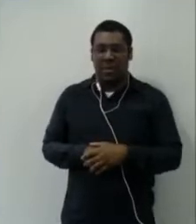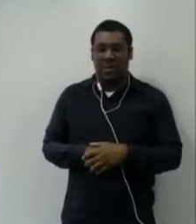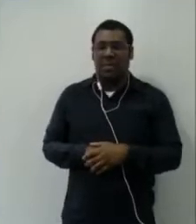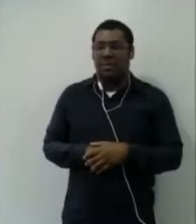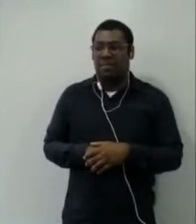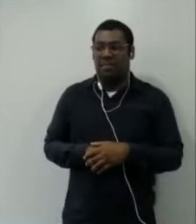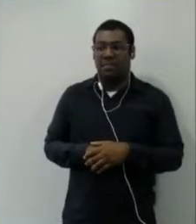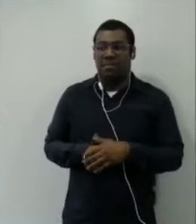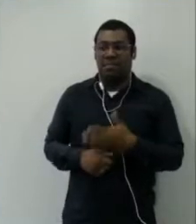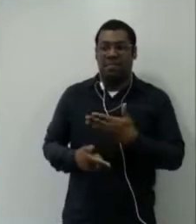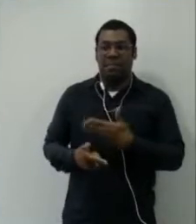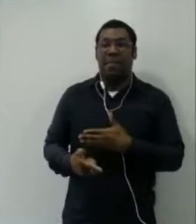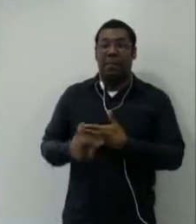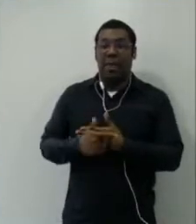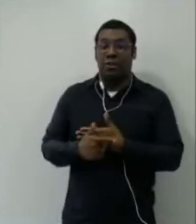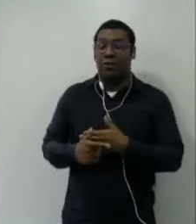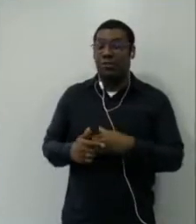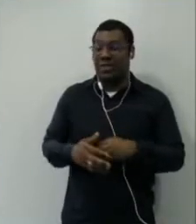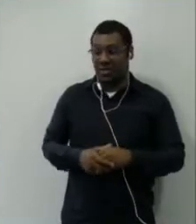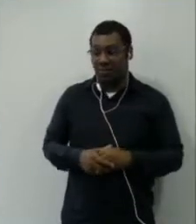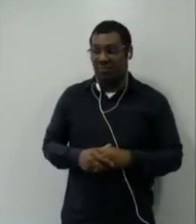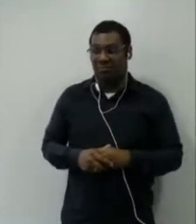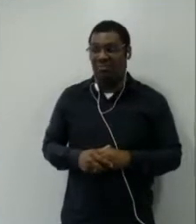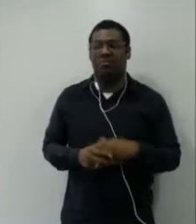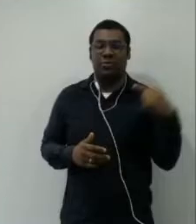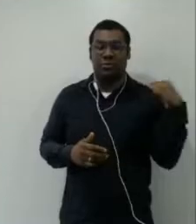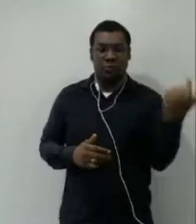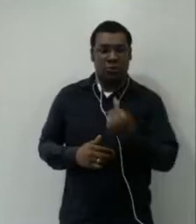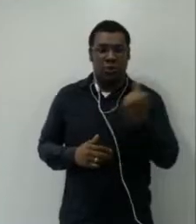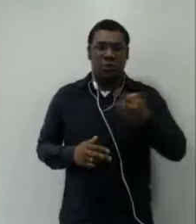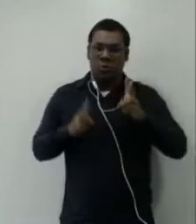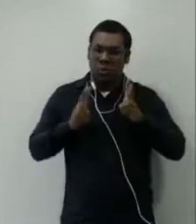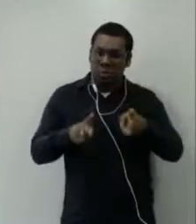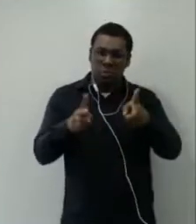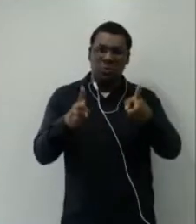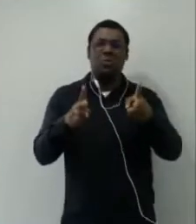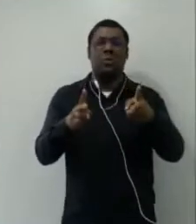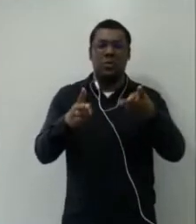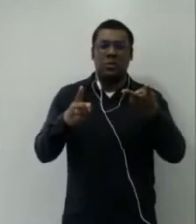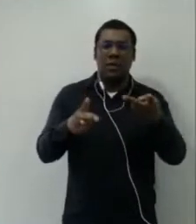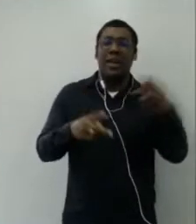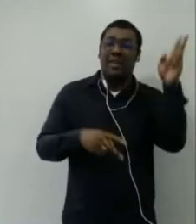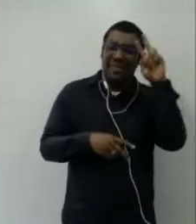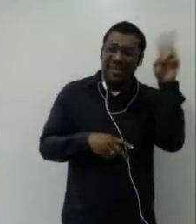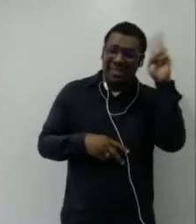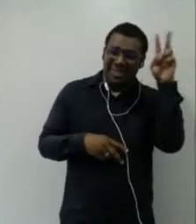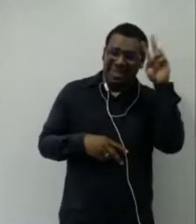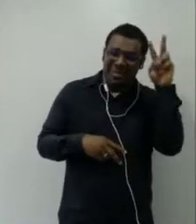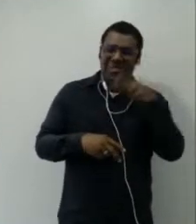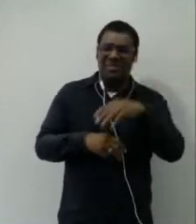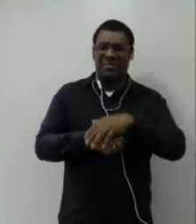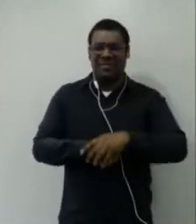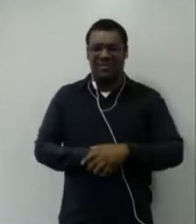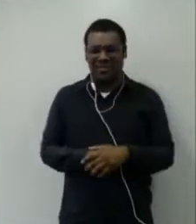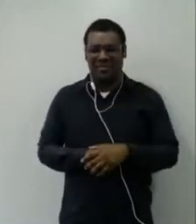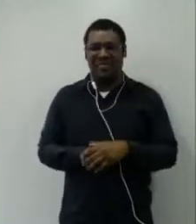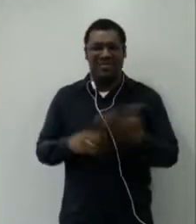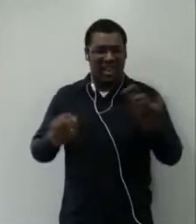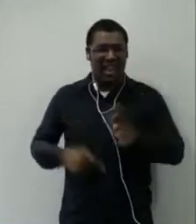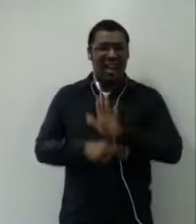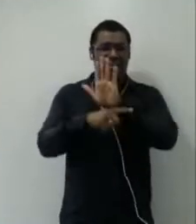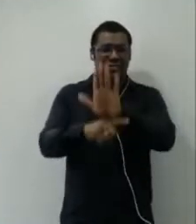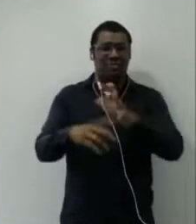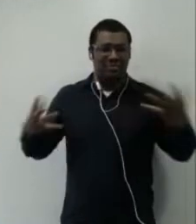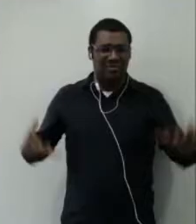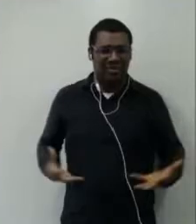jornadeiros que devemos continuar a sua luz como companhia inspiradora.